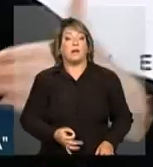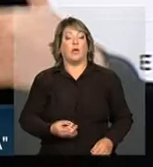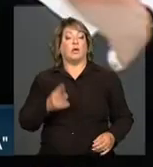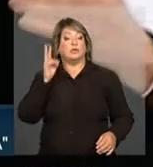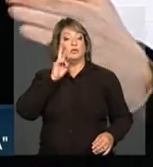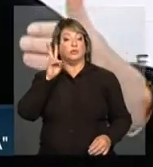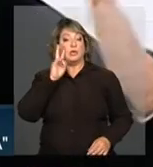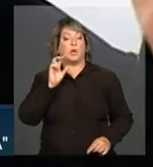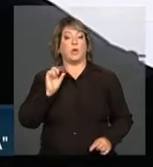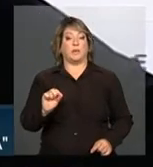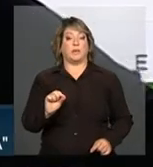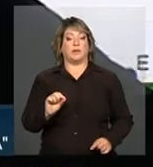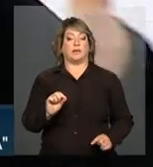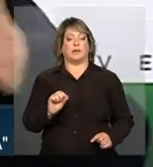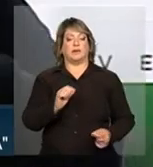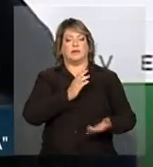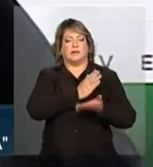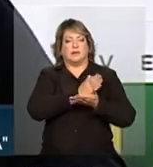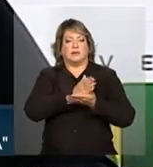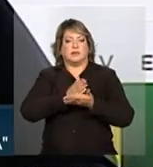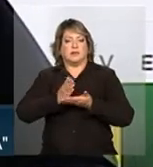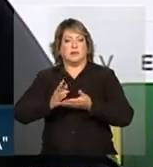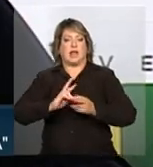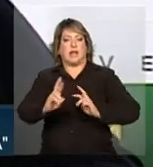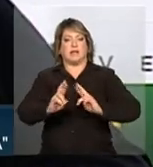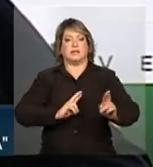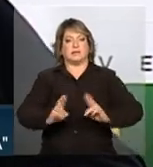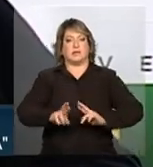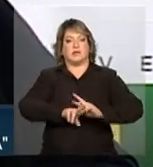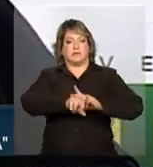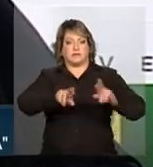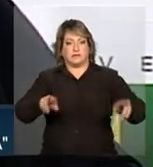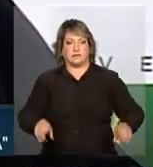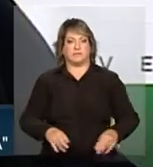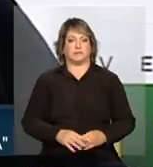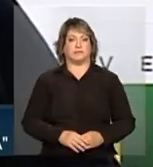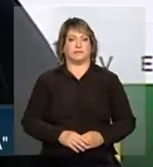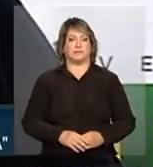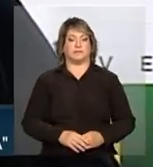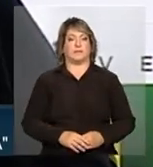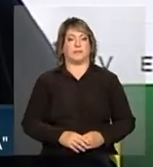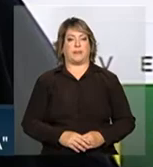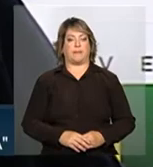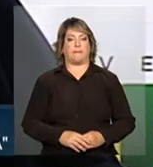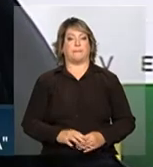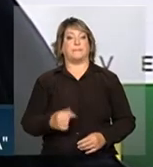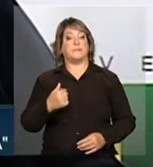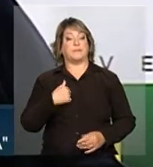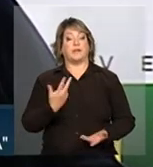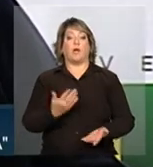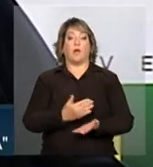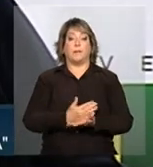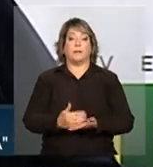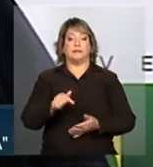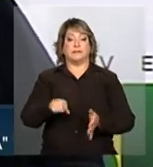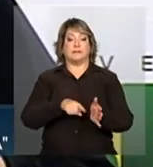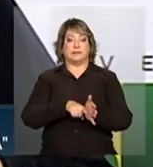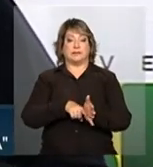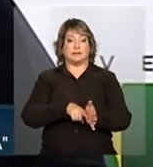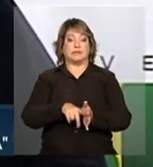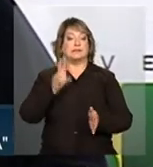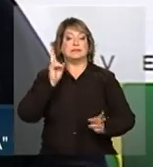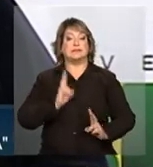em relação a uma escala mais e menos forte. Eu começaria a pesquisa